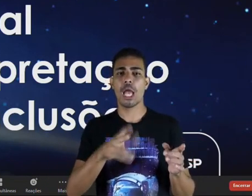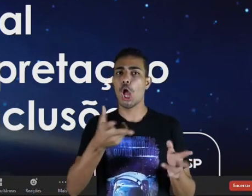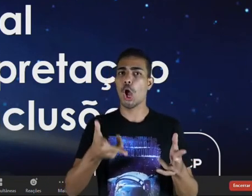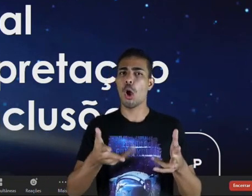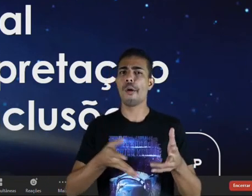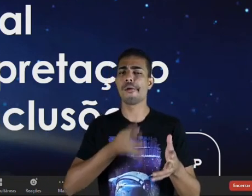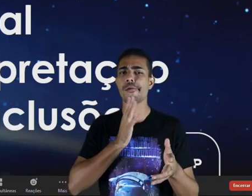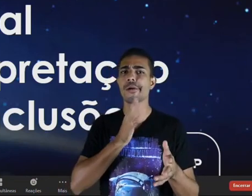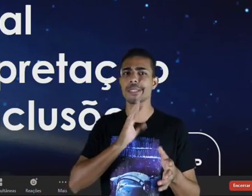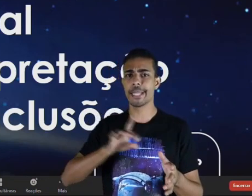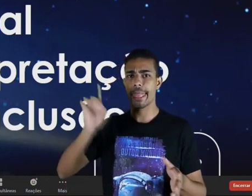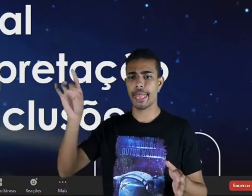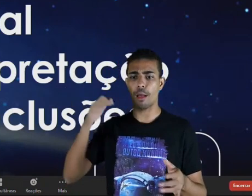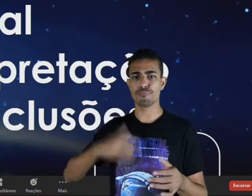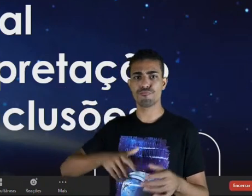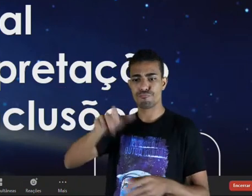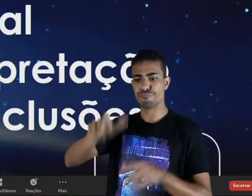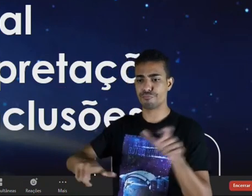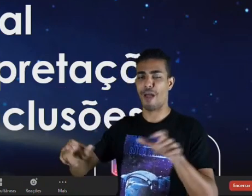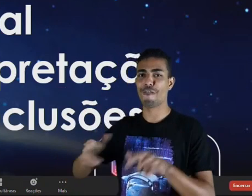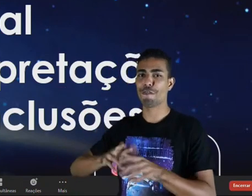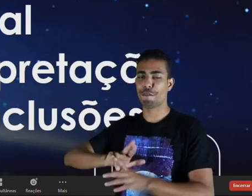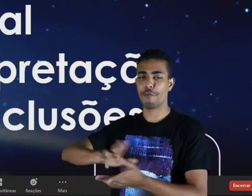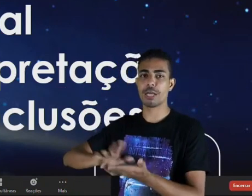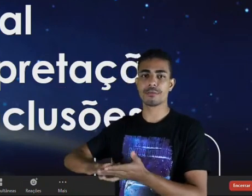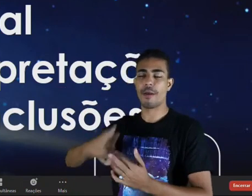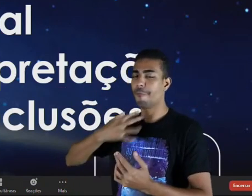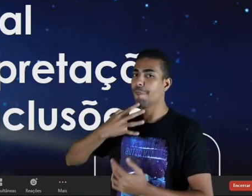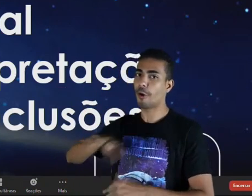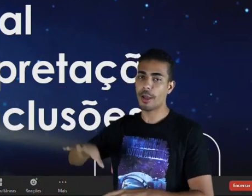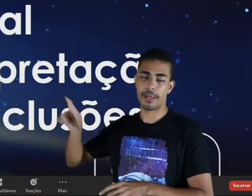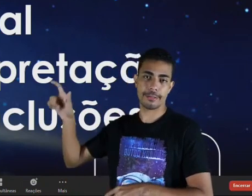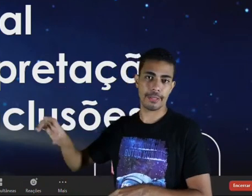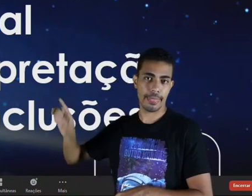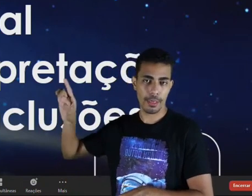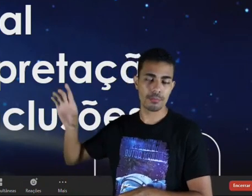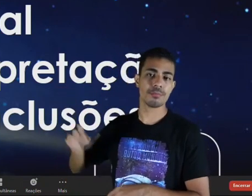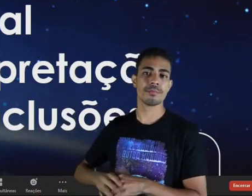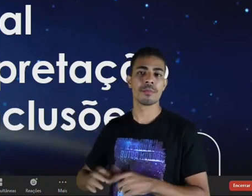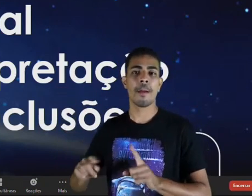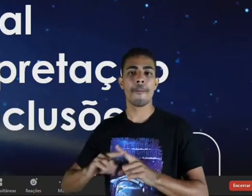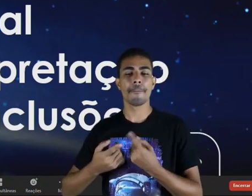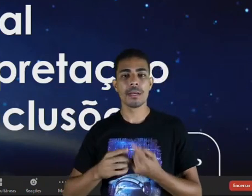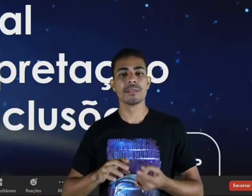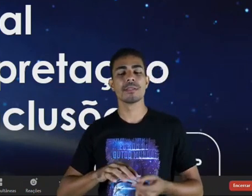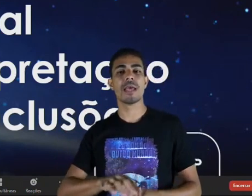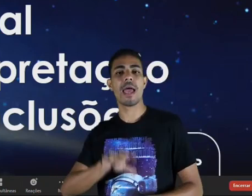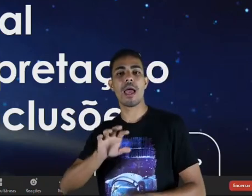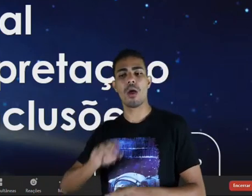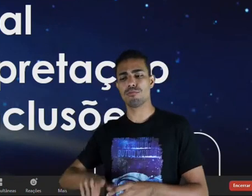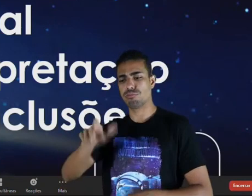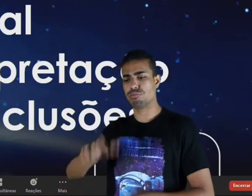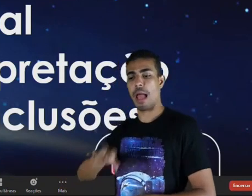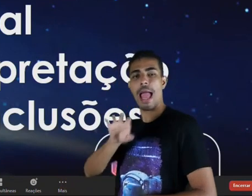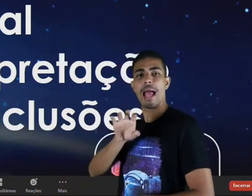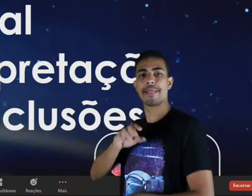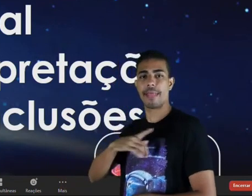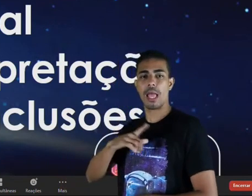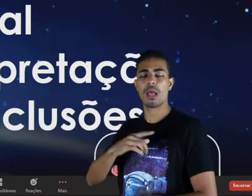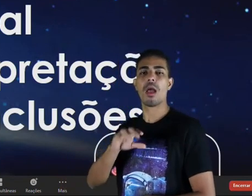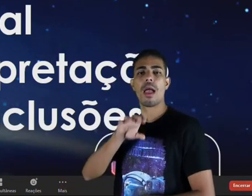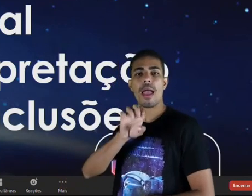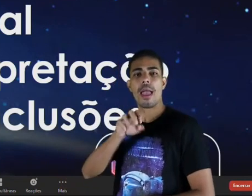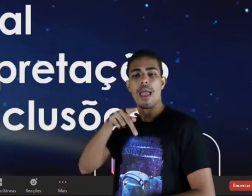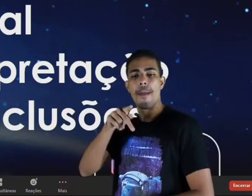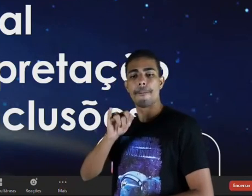ali que em Atenas, 500 anos antes de Paulo, houve uma história envolvendo um sujeito chamado Epimênides que mandou fazer um altar